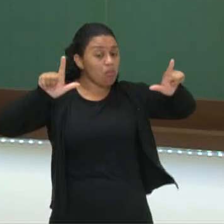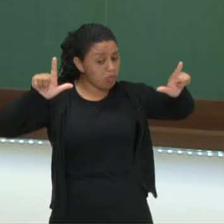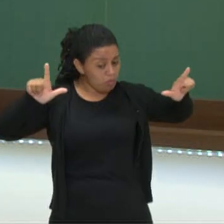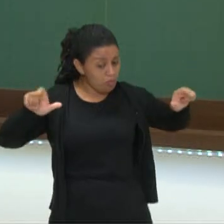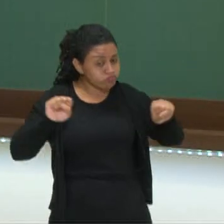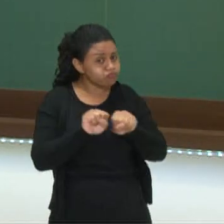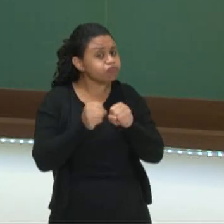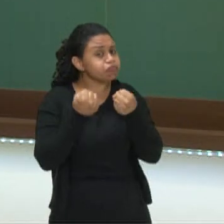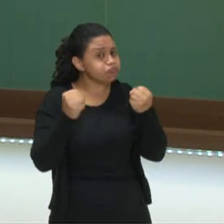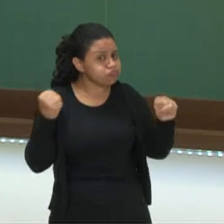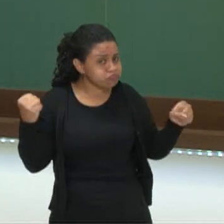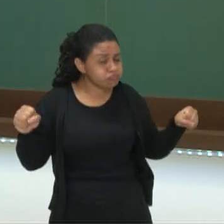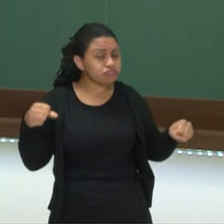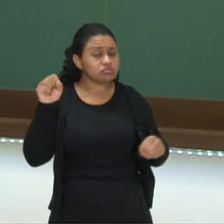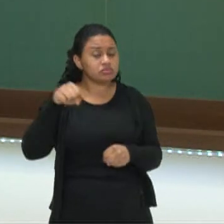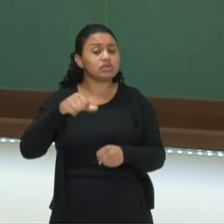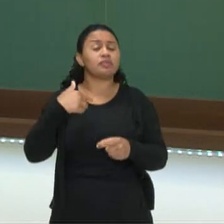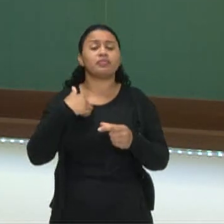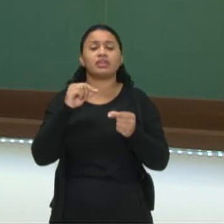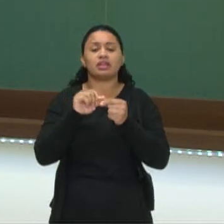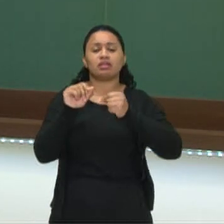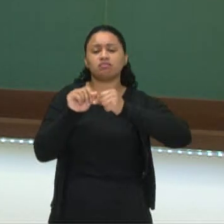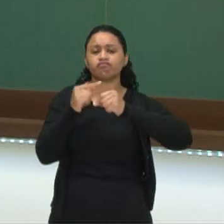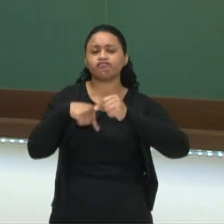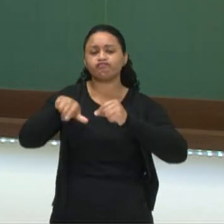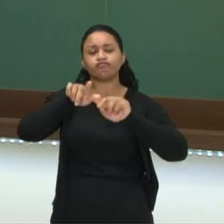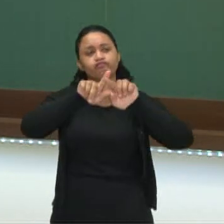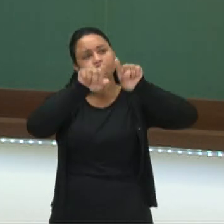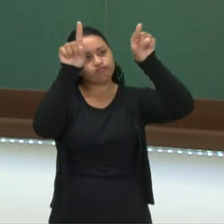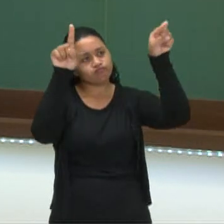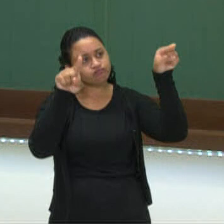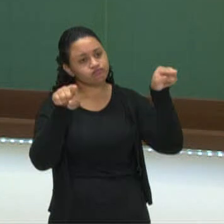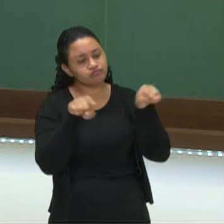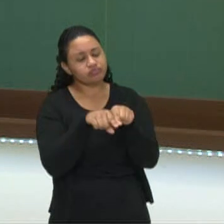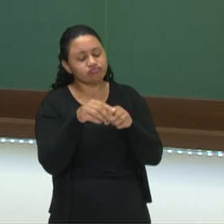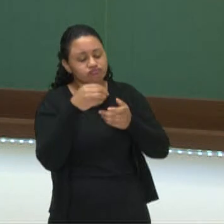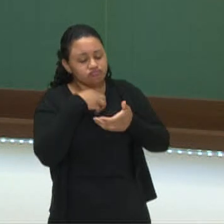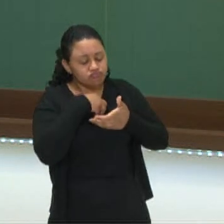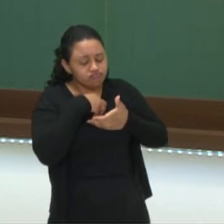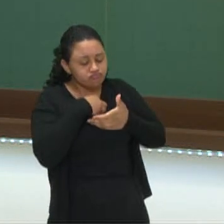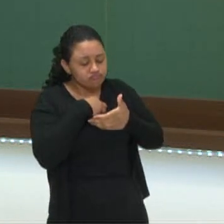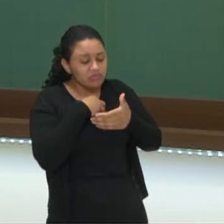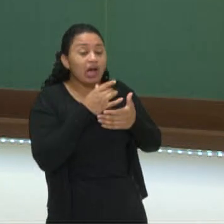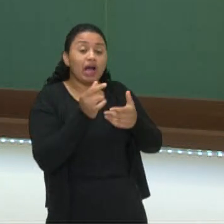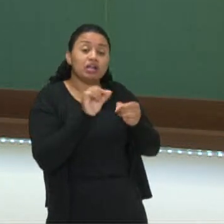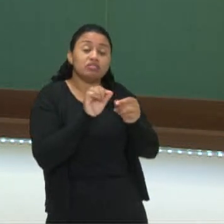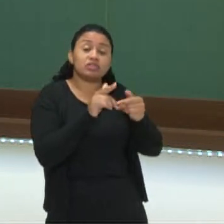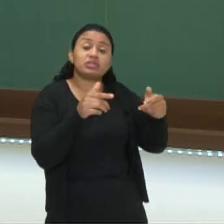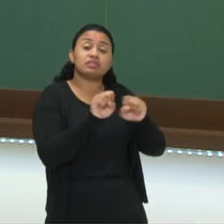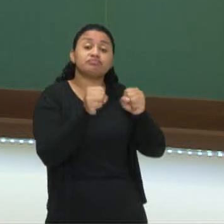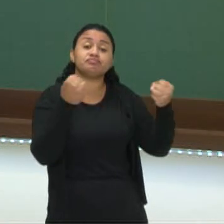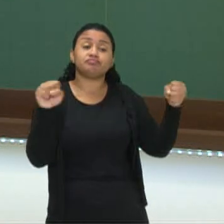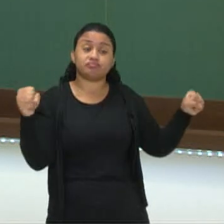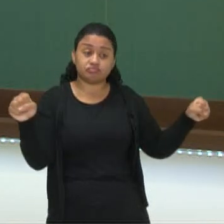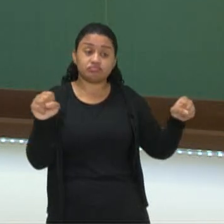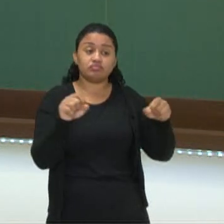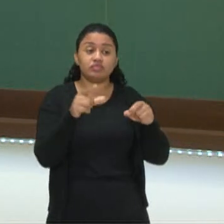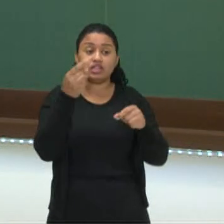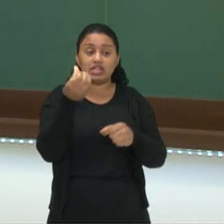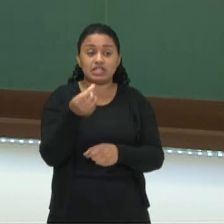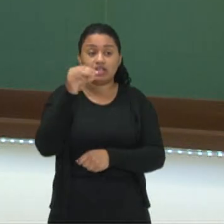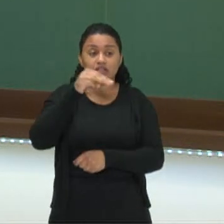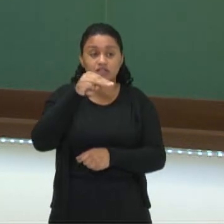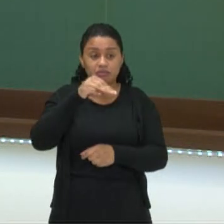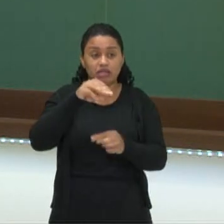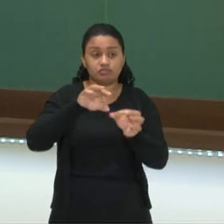Então, aquele embrião dos murais de Rivera fica dentro dele e ele só faz obras grandiosas. Uma obra de 6 metros por